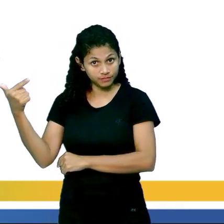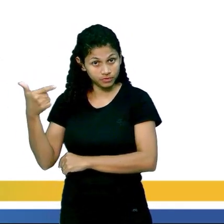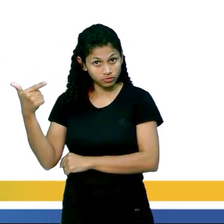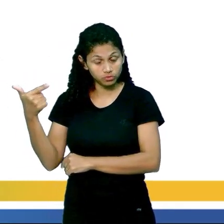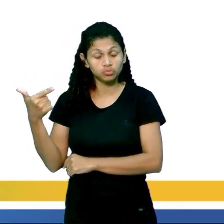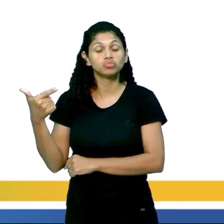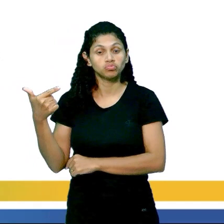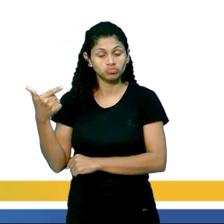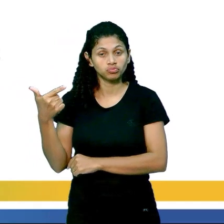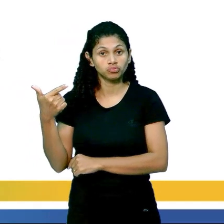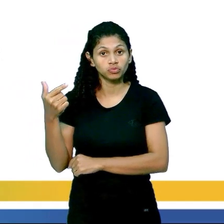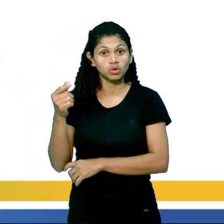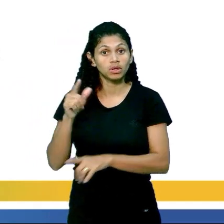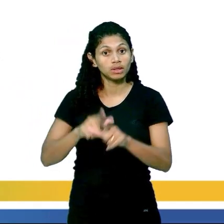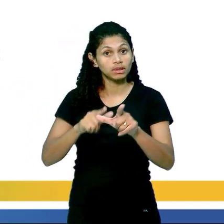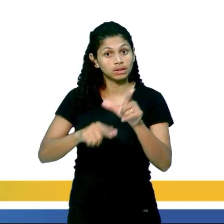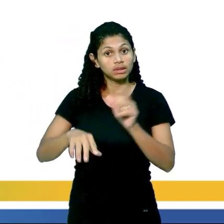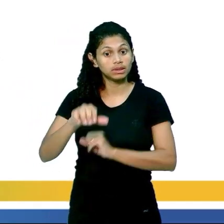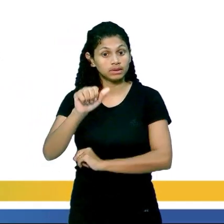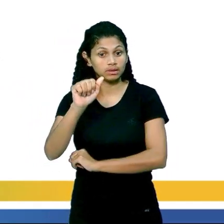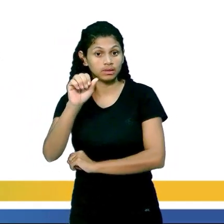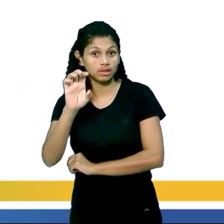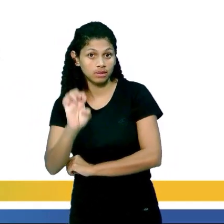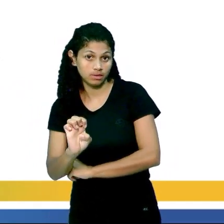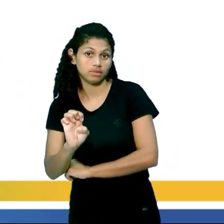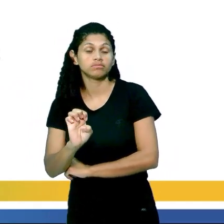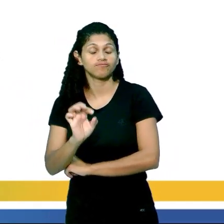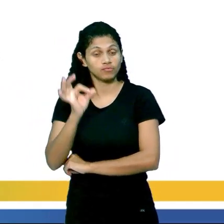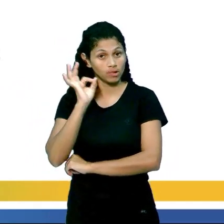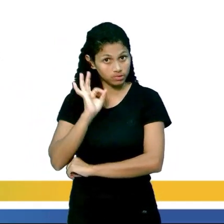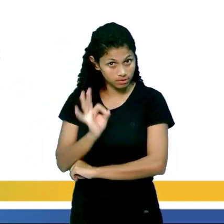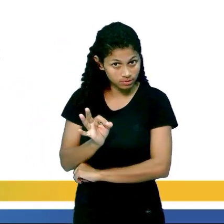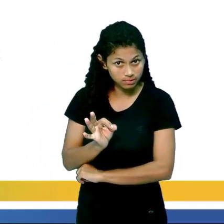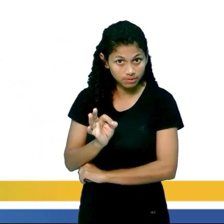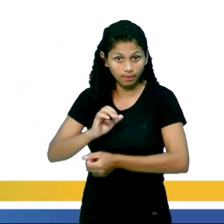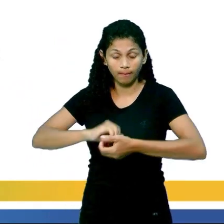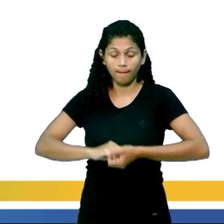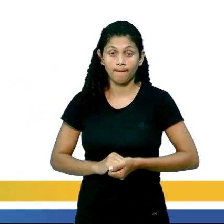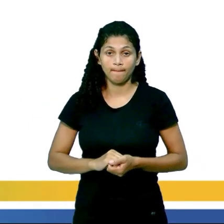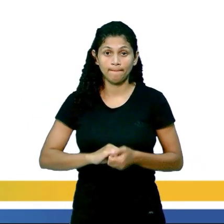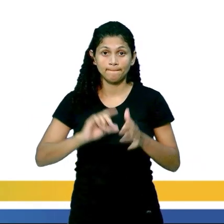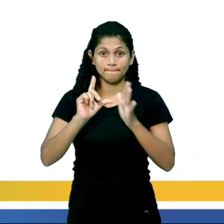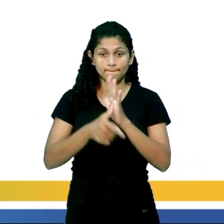alternativa correta dessa questão é a letra E. Vamos para uma próxima questão.